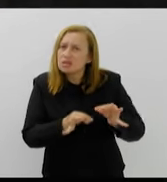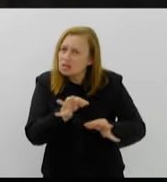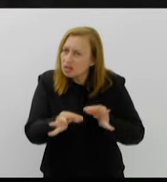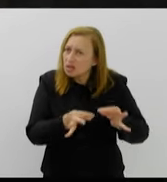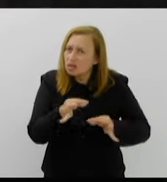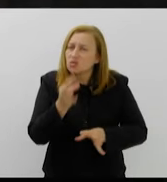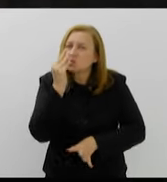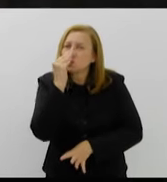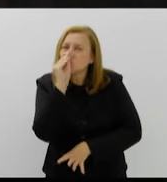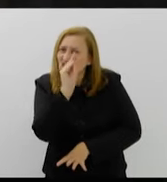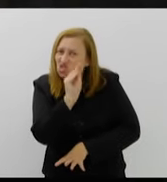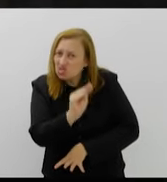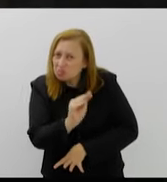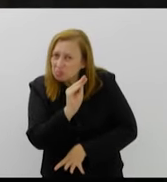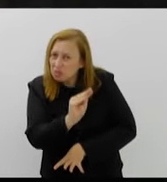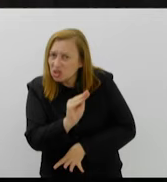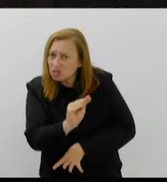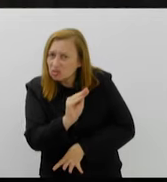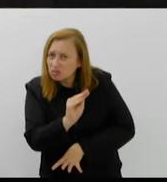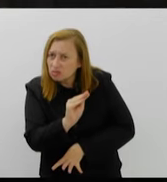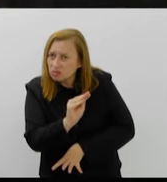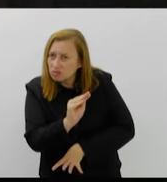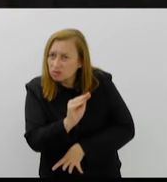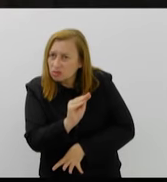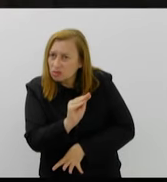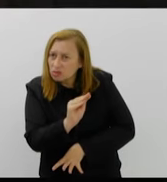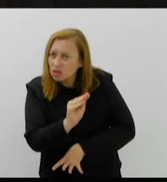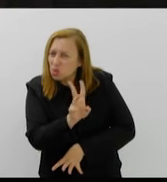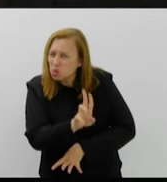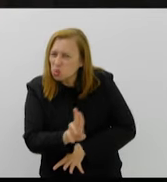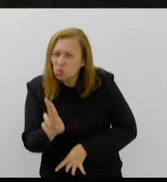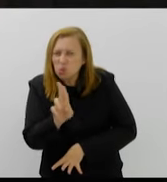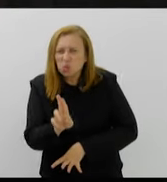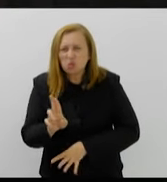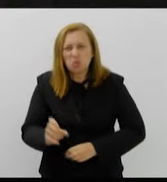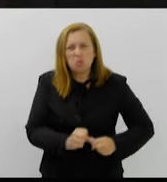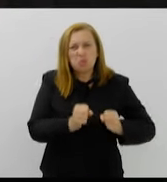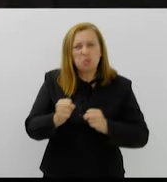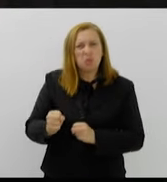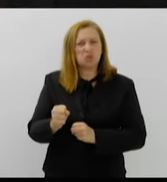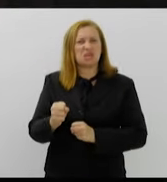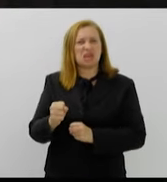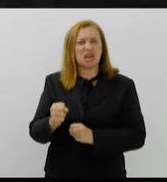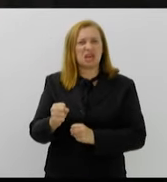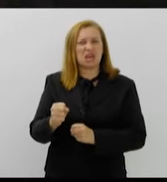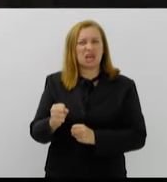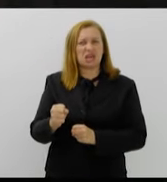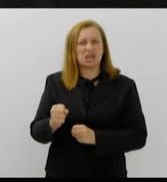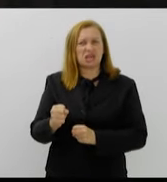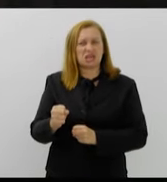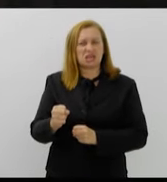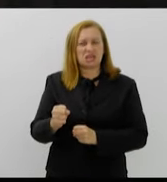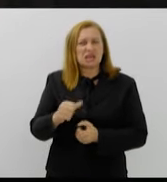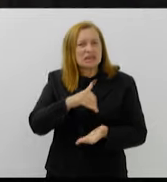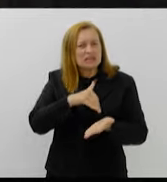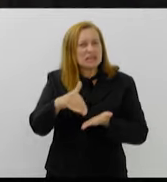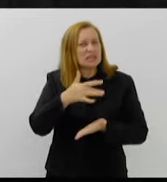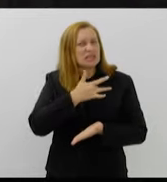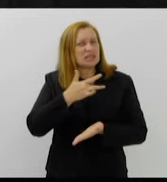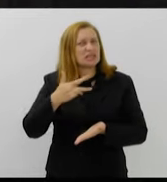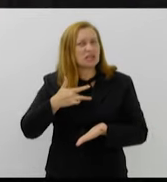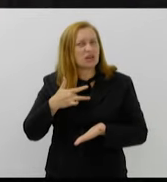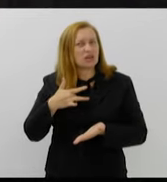com descaso desrespeito eles usam o poder da máquina o poder da secretaria de saúde